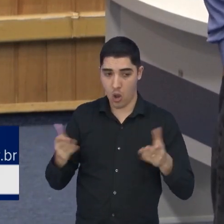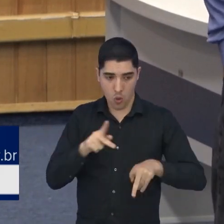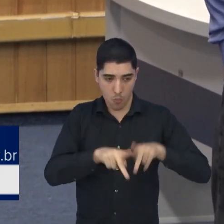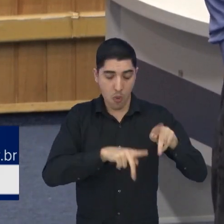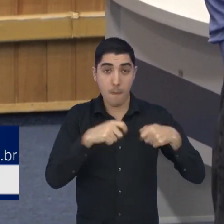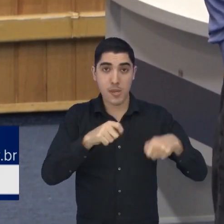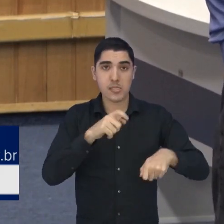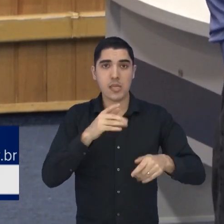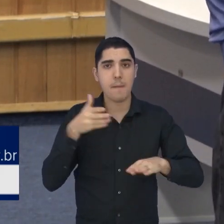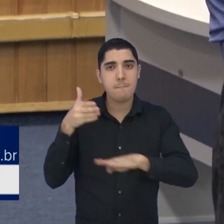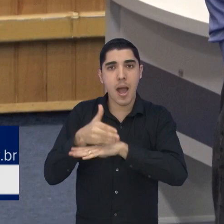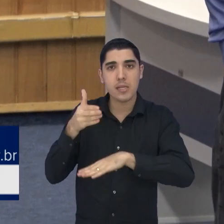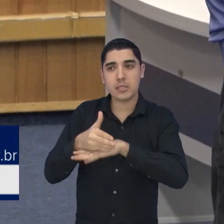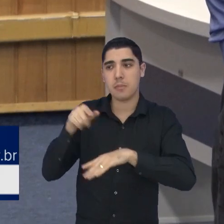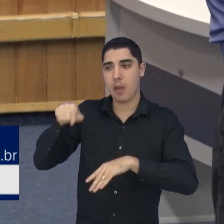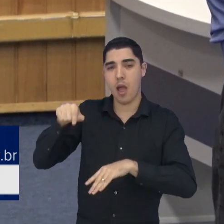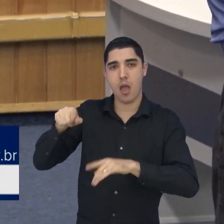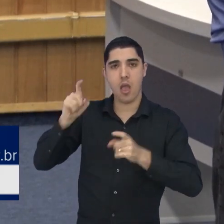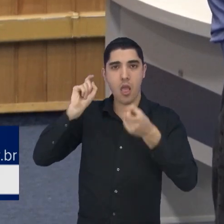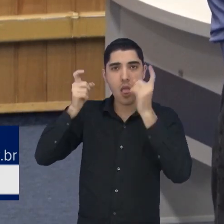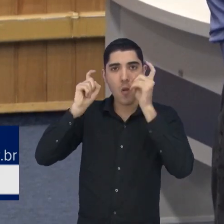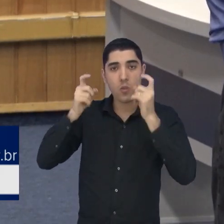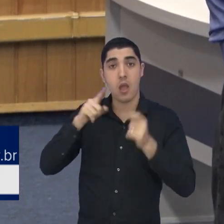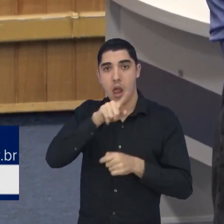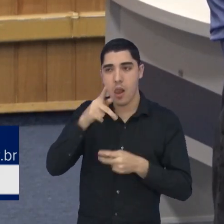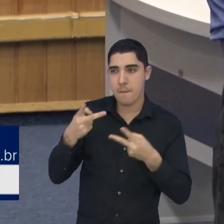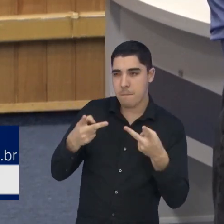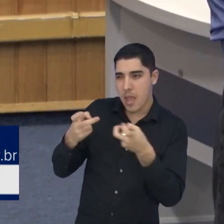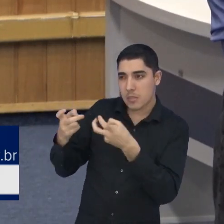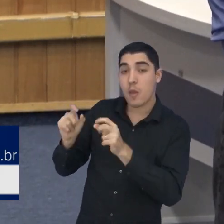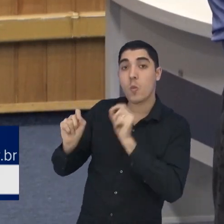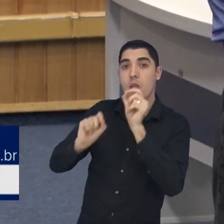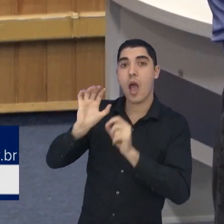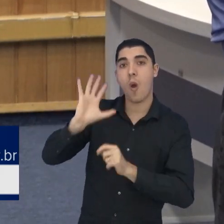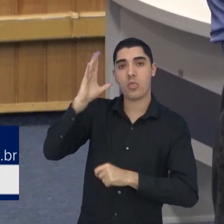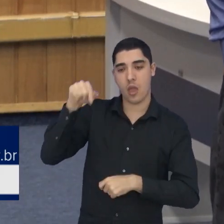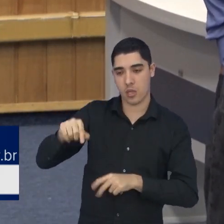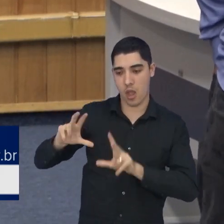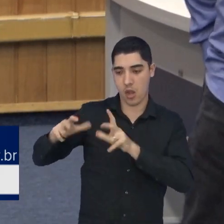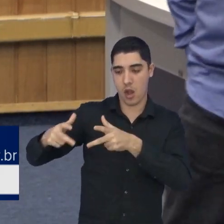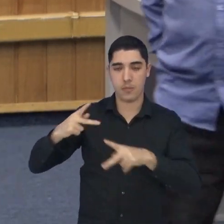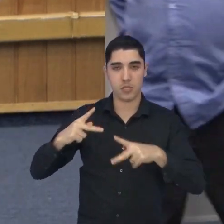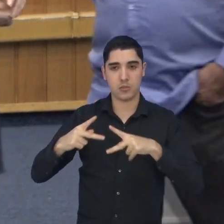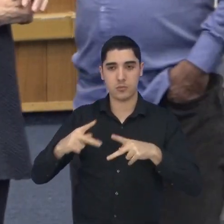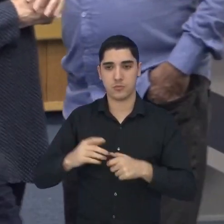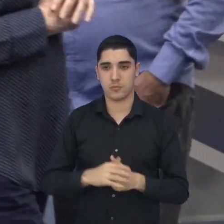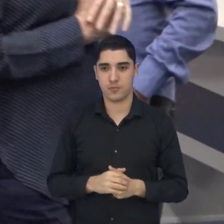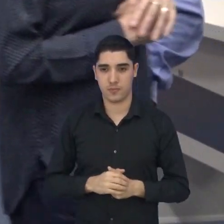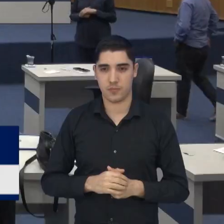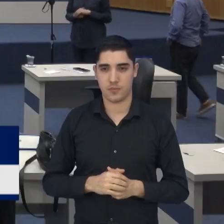participar mais dessas sessões e ver o que está acontecendo nessa Câmara Municipal de São José dos Campos.